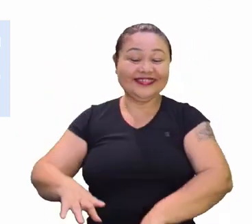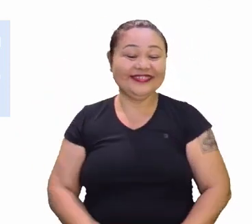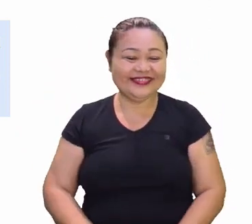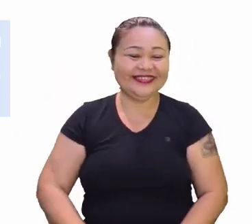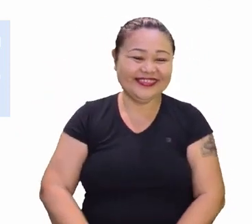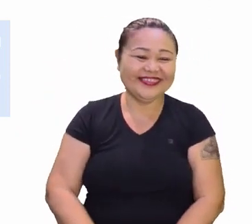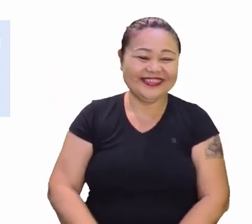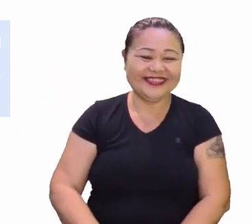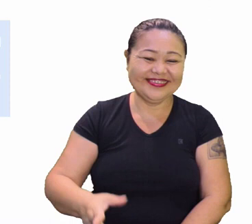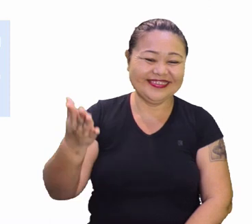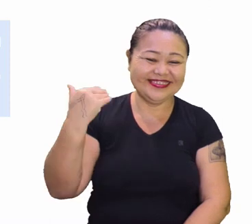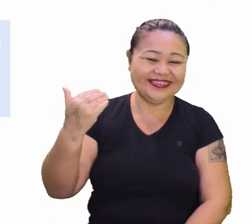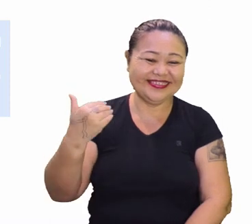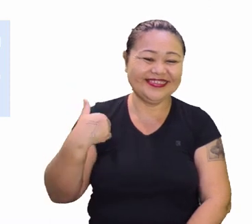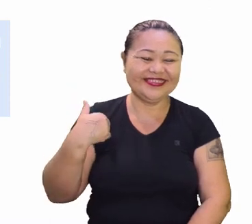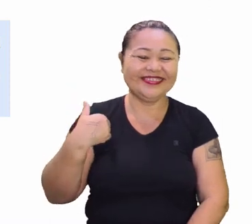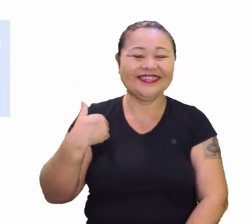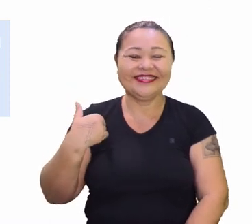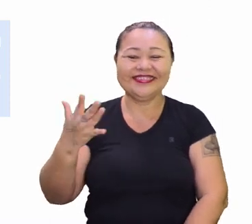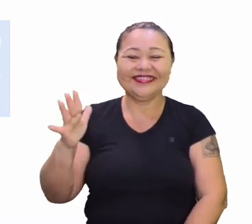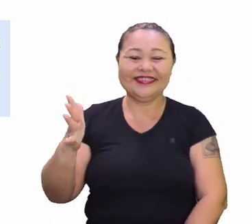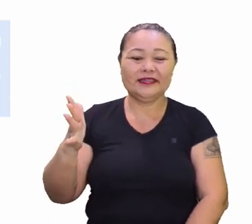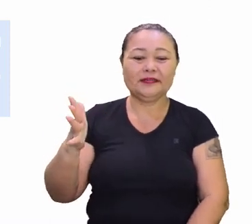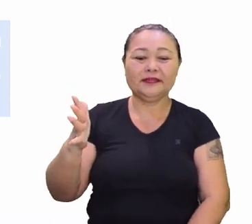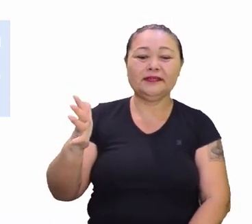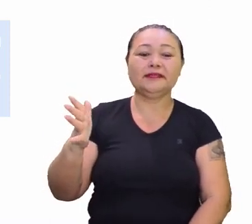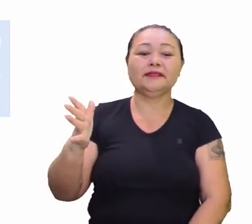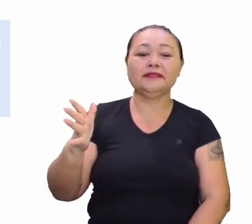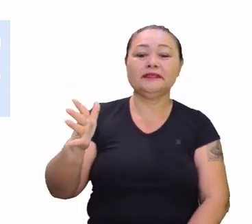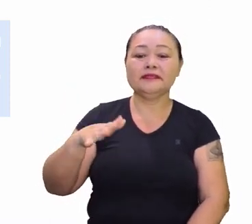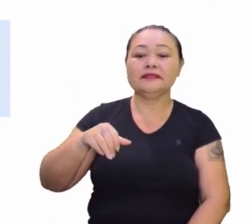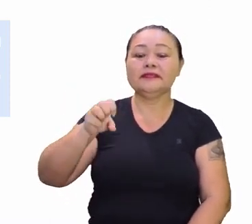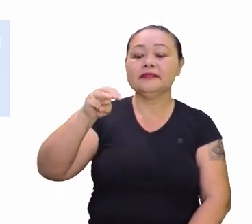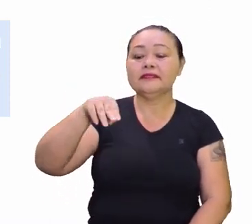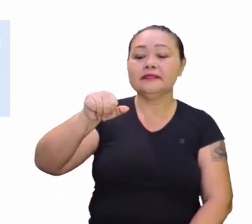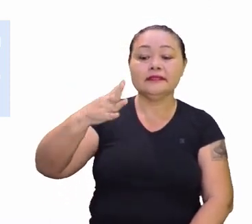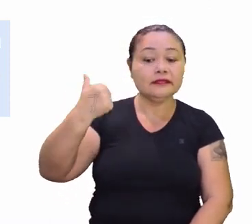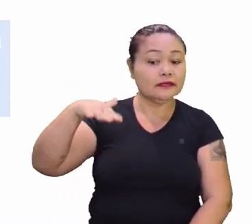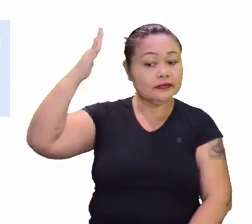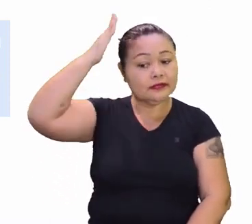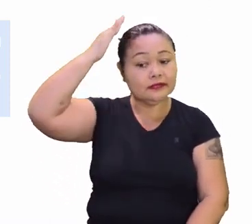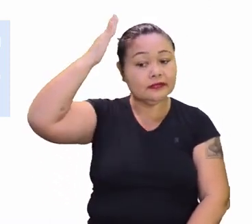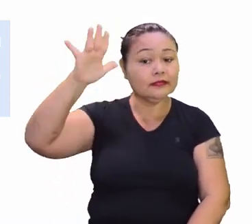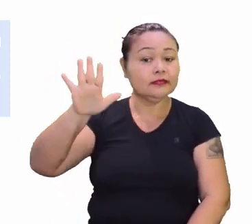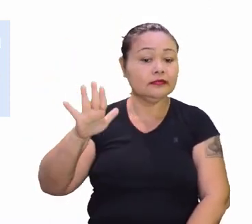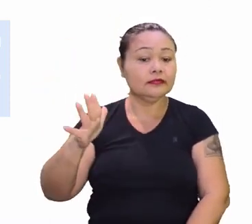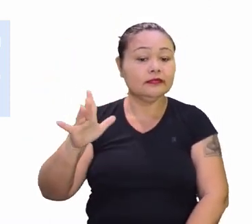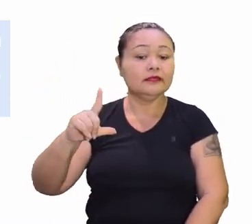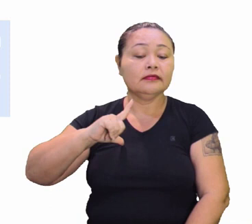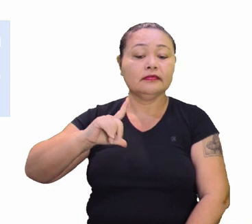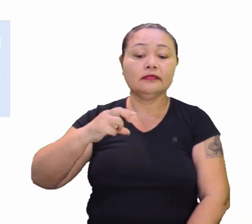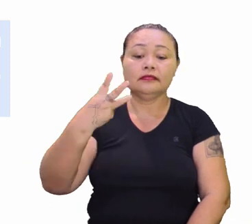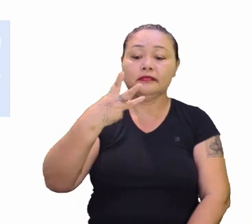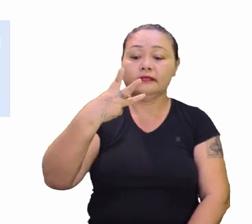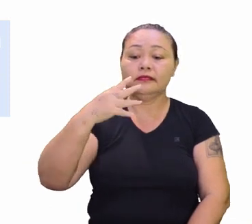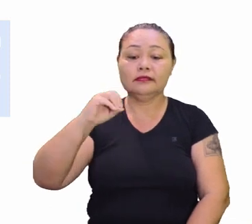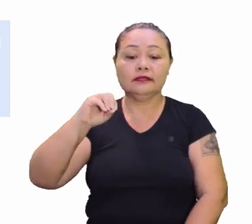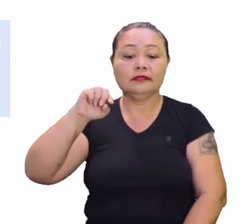Jorge? Olha só, a bacia do Rio Mutum, Paraná, ela tem